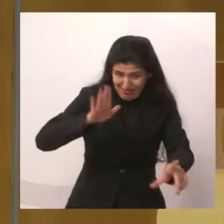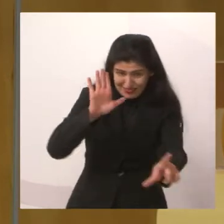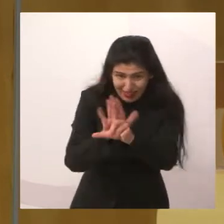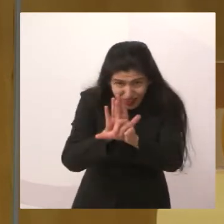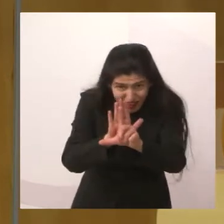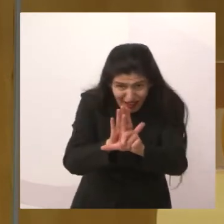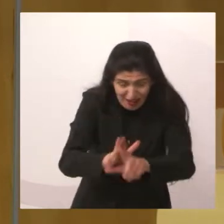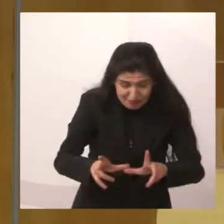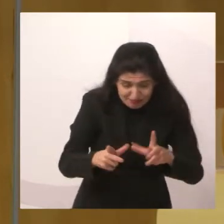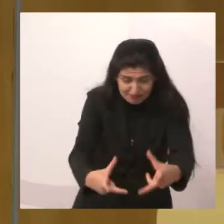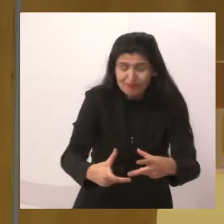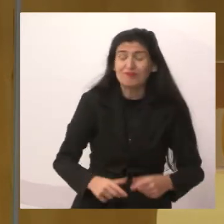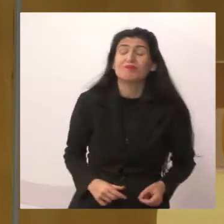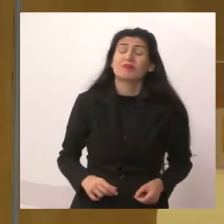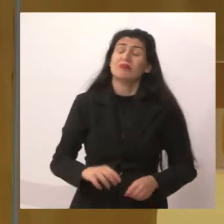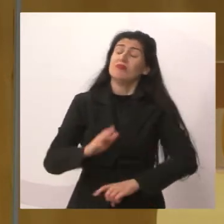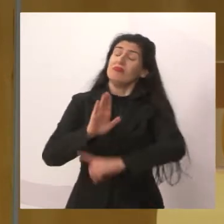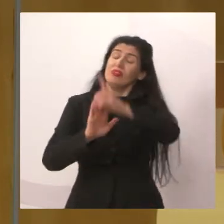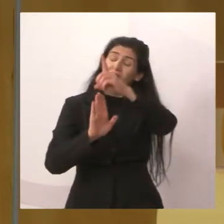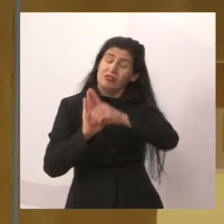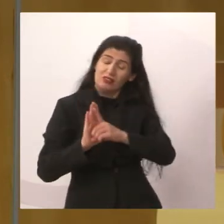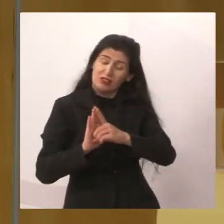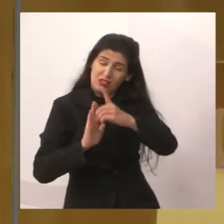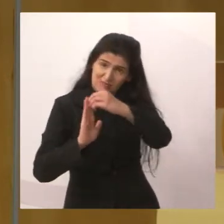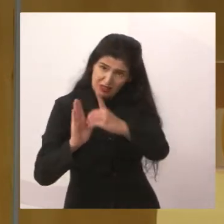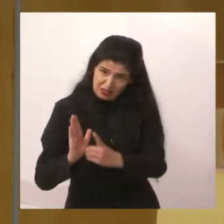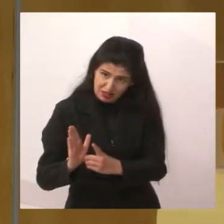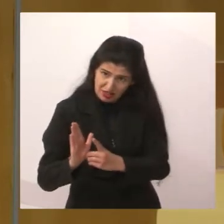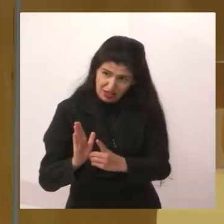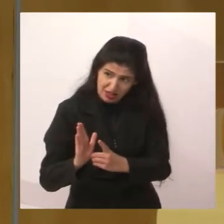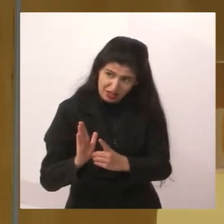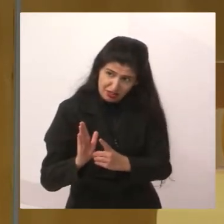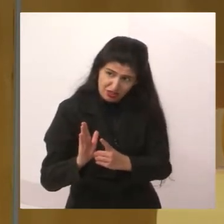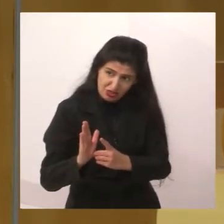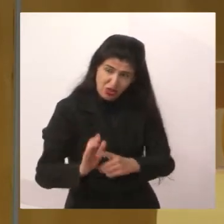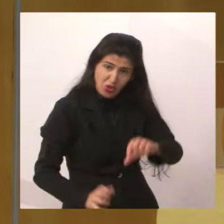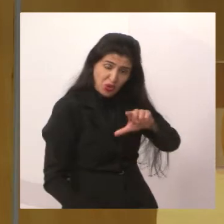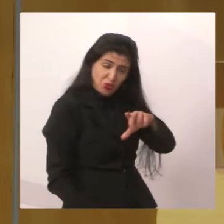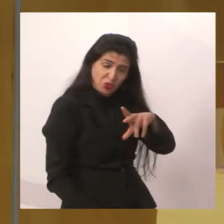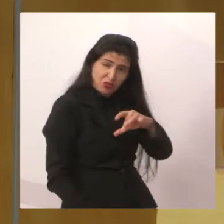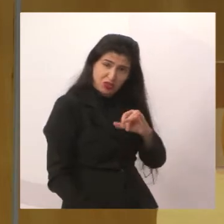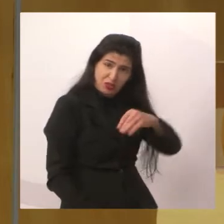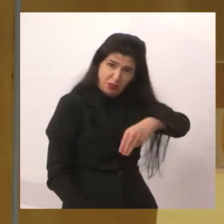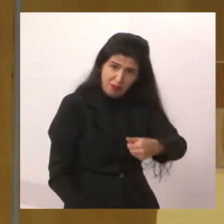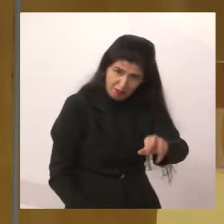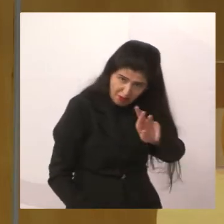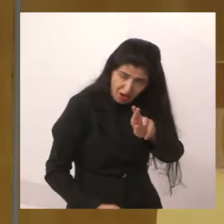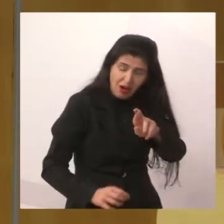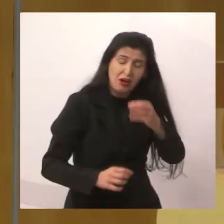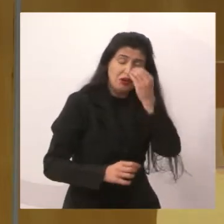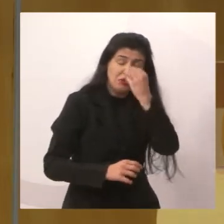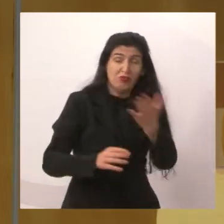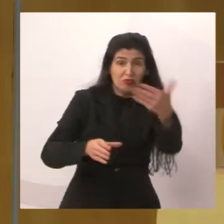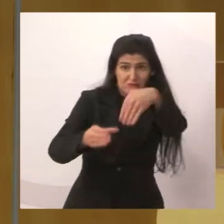um decreto trazido pela presidente da casa, a vereadora Lucimar, na época, para votar novamente as contas